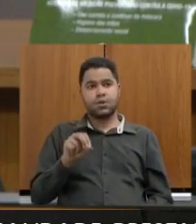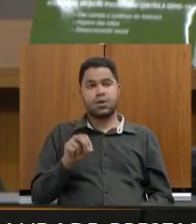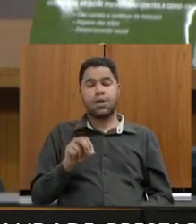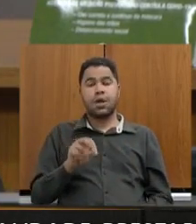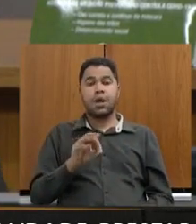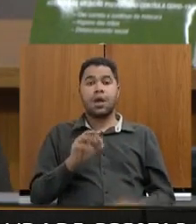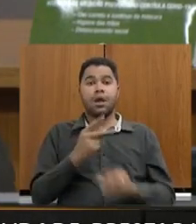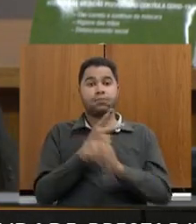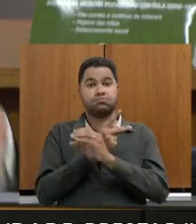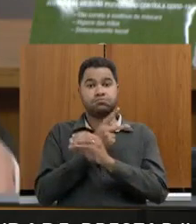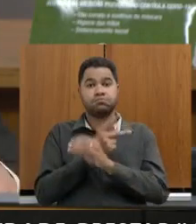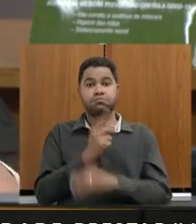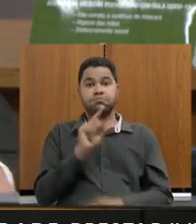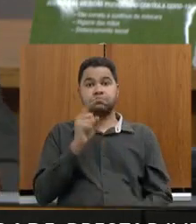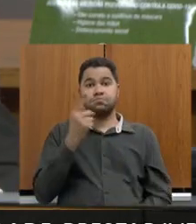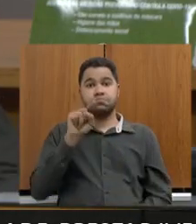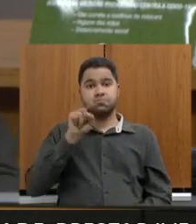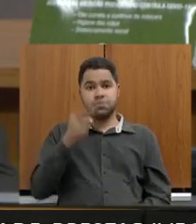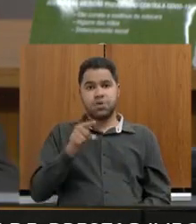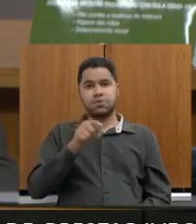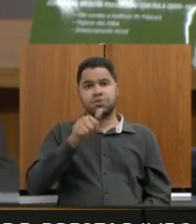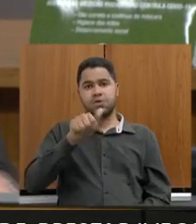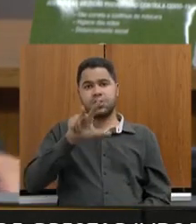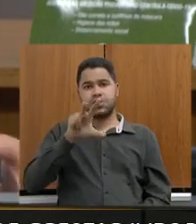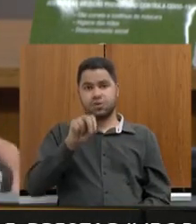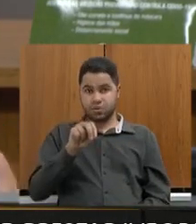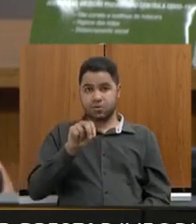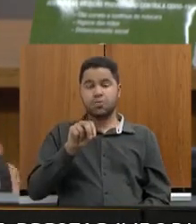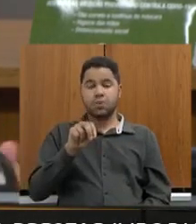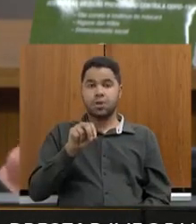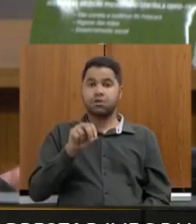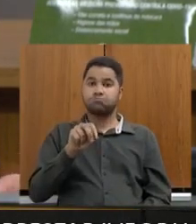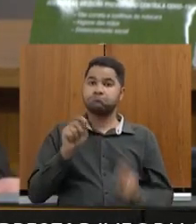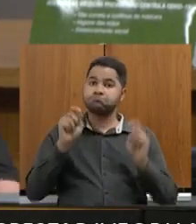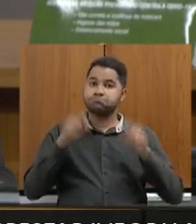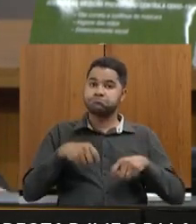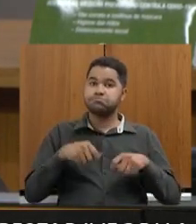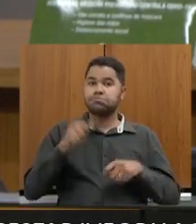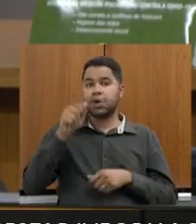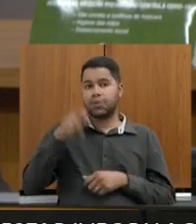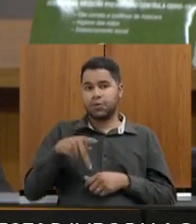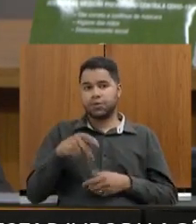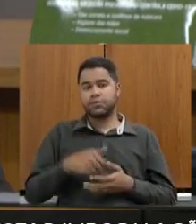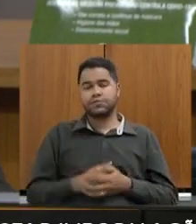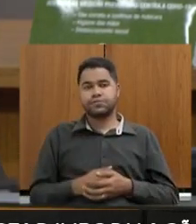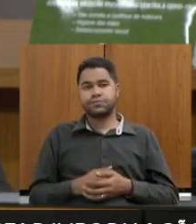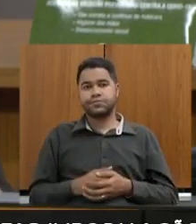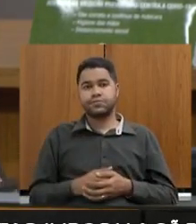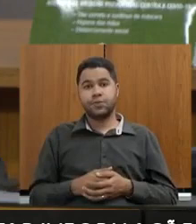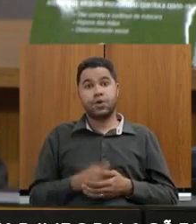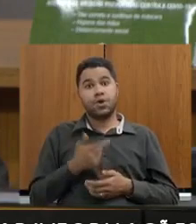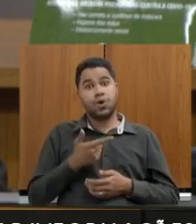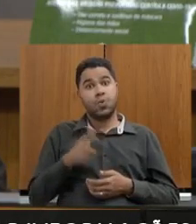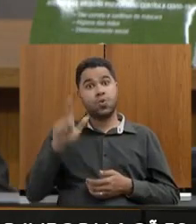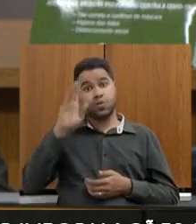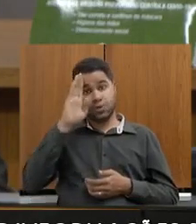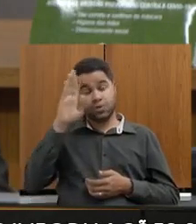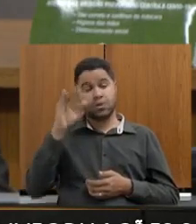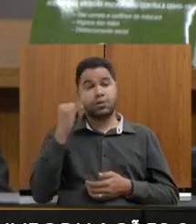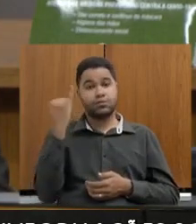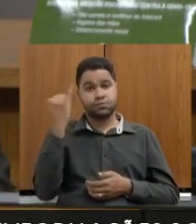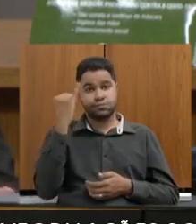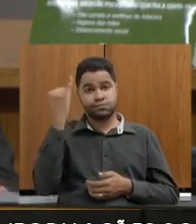polícia civil conta com 1.150 servidores com condição para aposentadoria Então esse é o outro está que